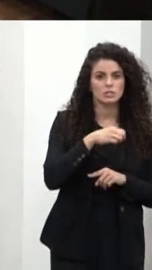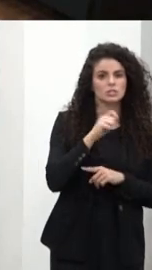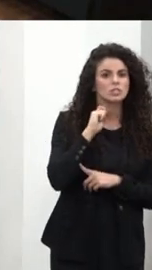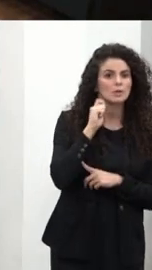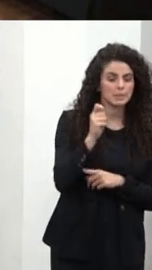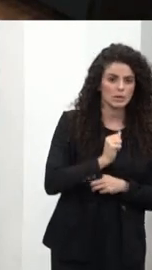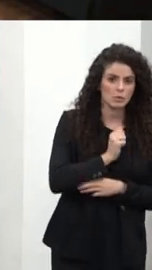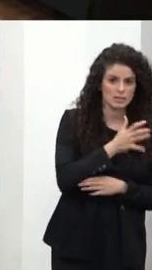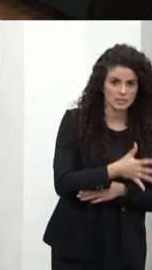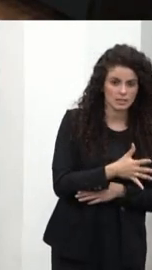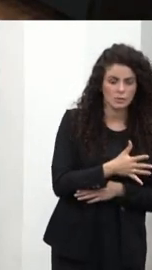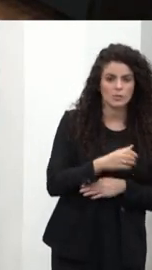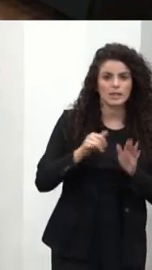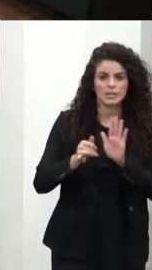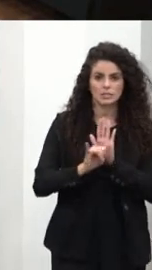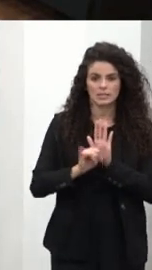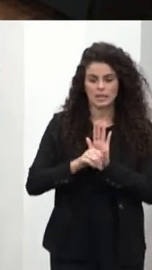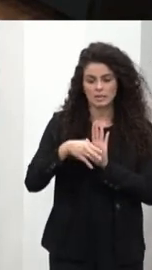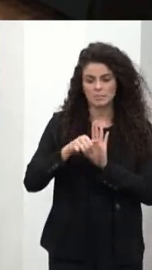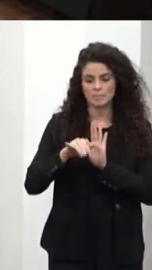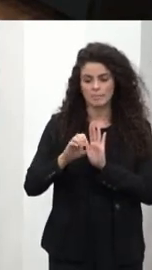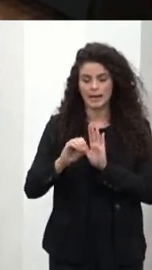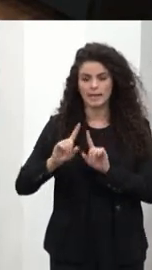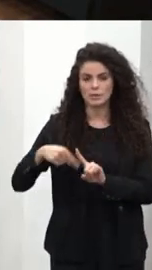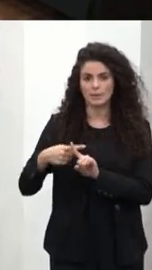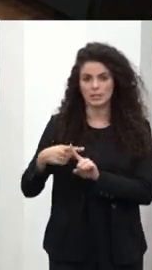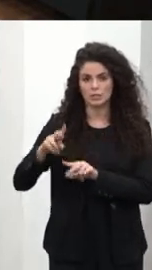e os editais maio junho